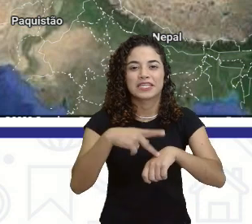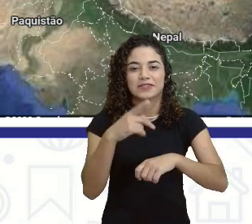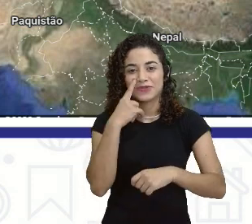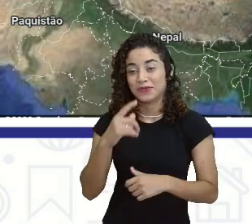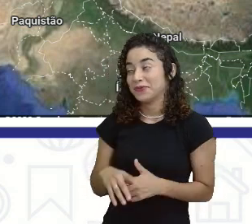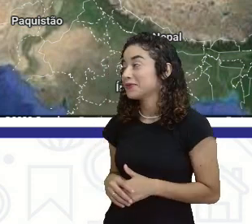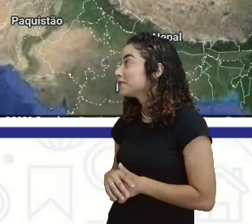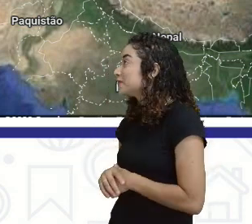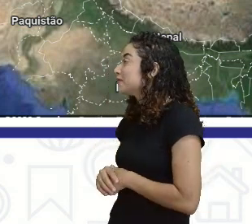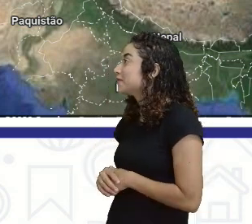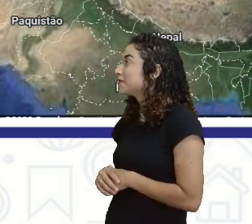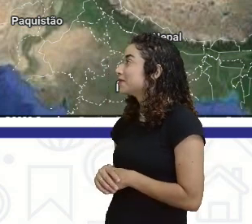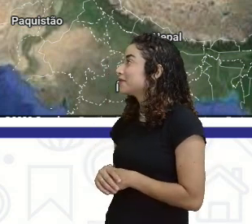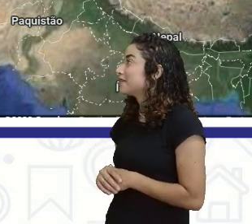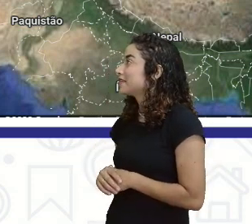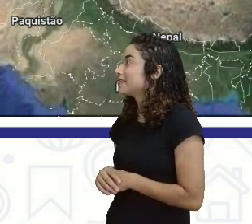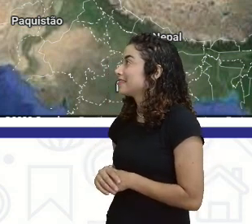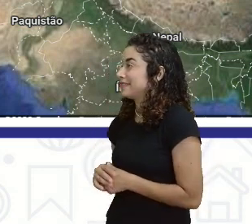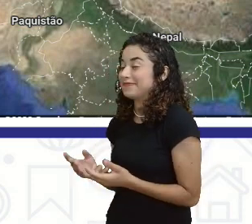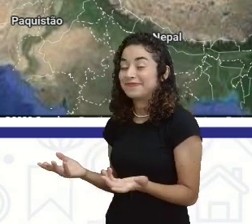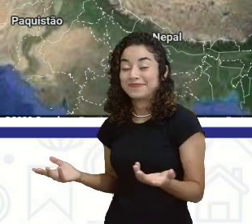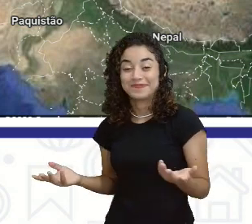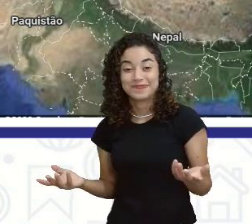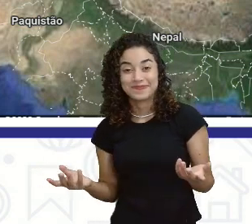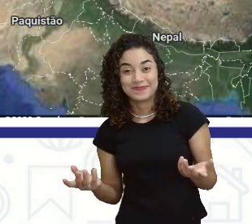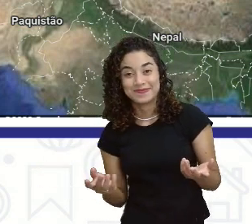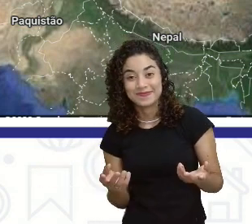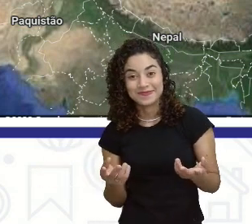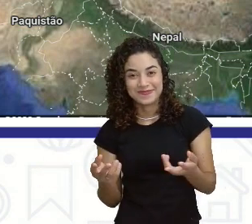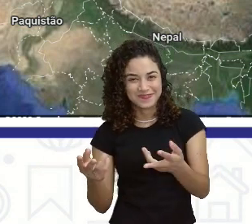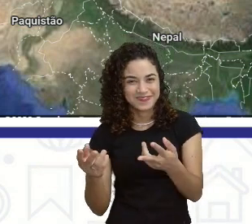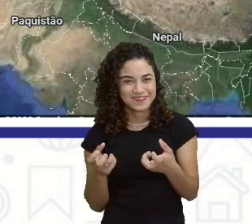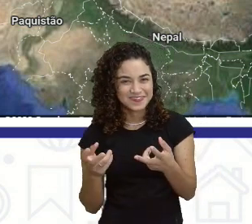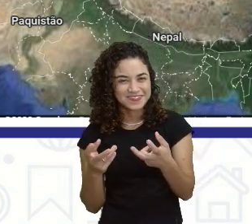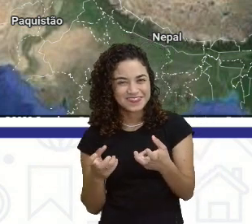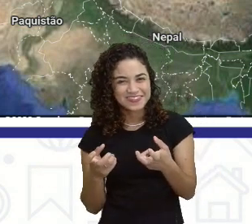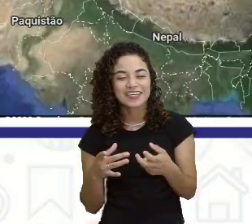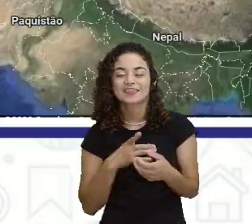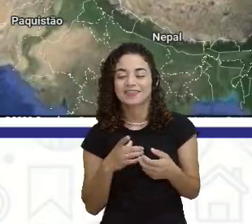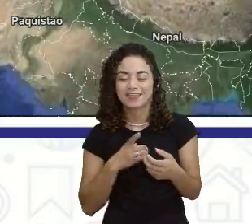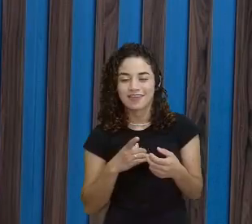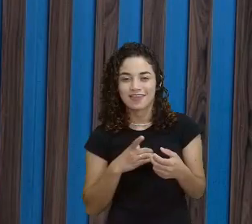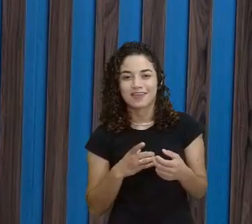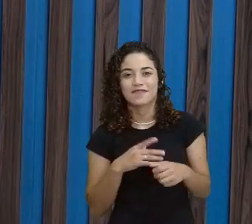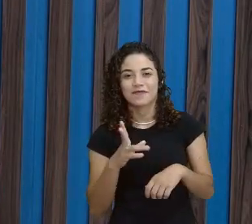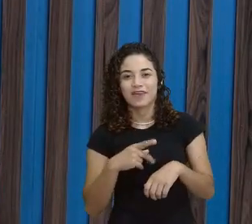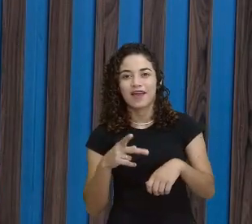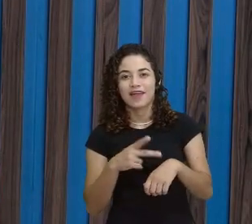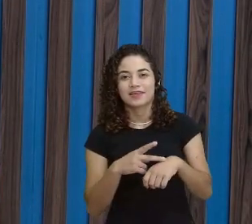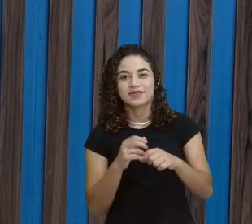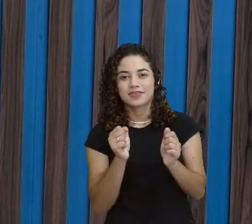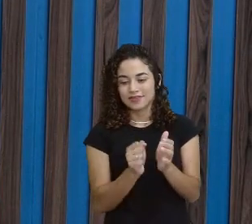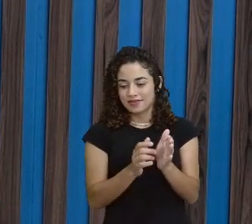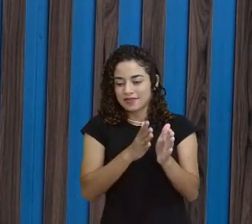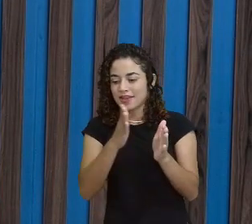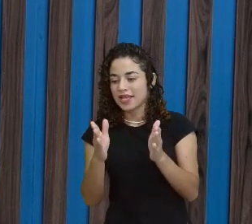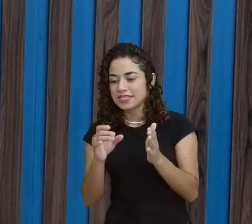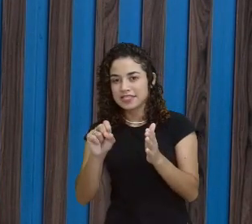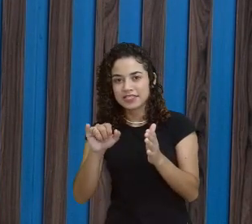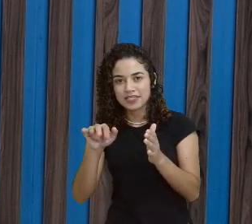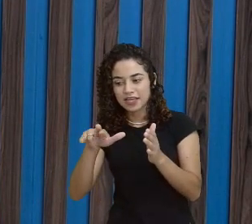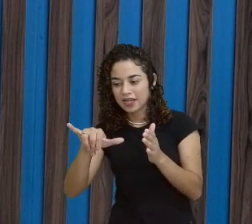Turquia atual. Então, aqui a gente tem, ó, a Turquia, certo? Fazendo fronteira, né, com a